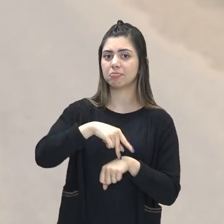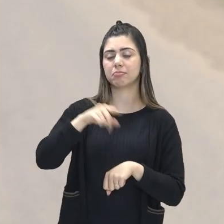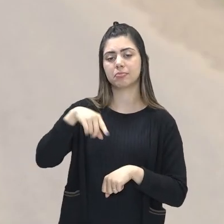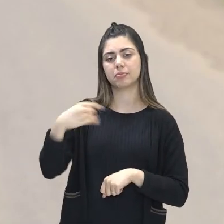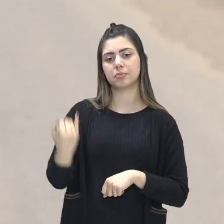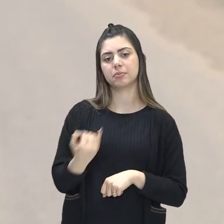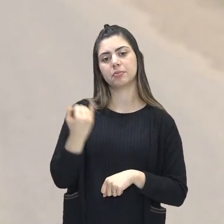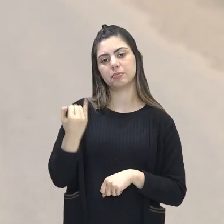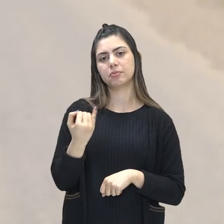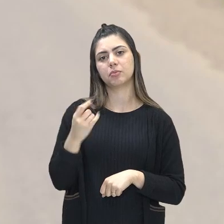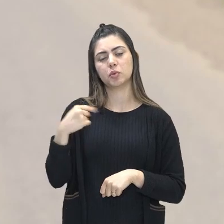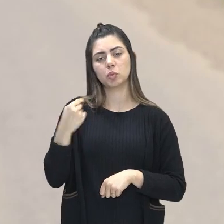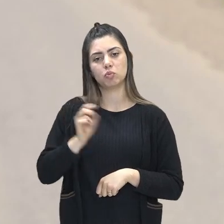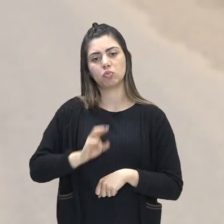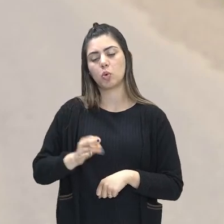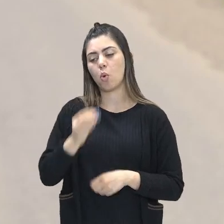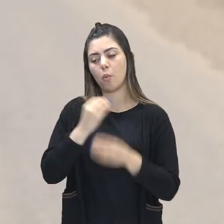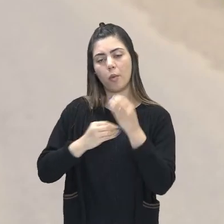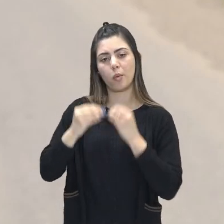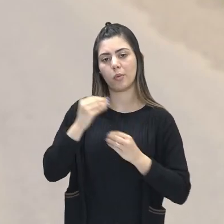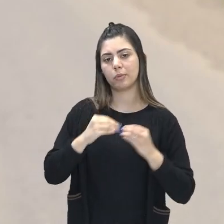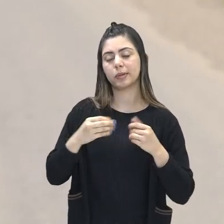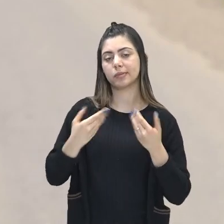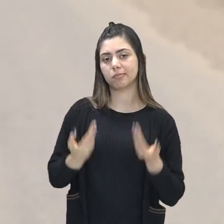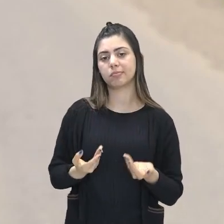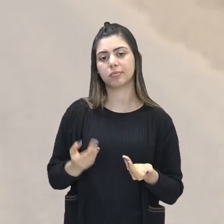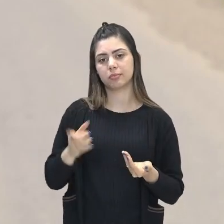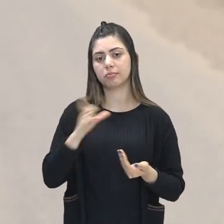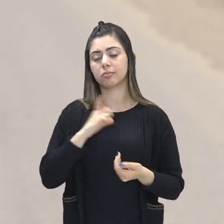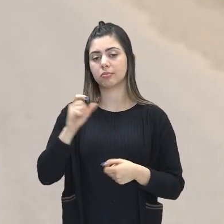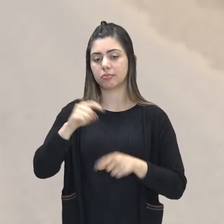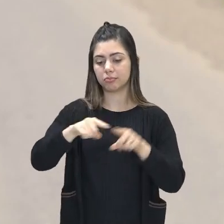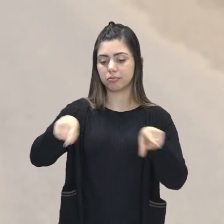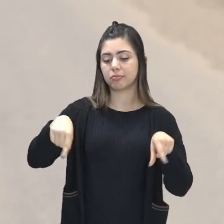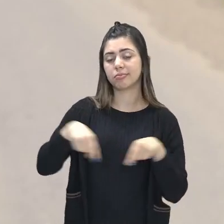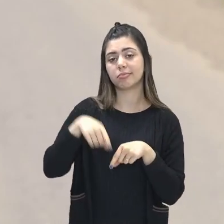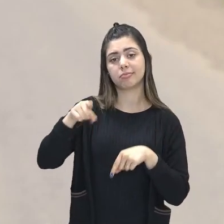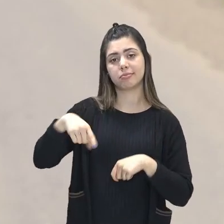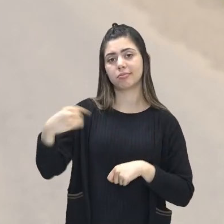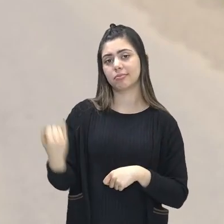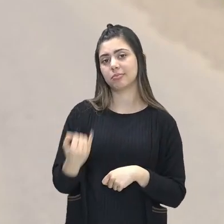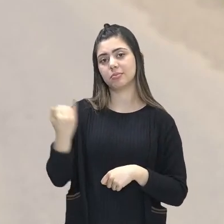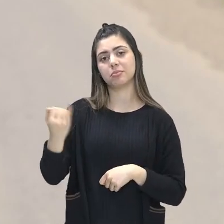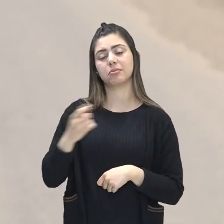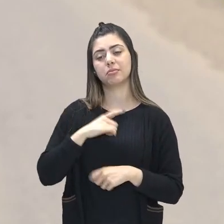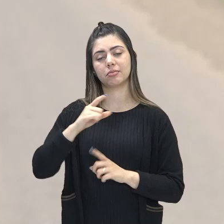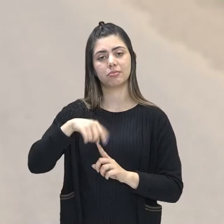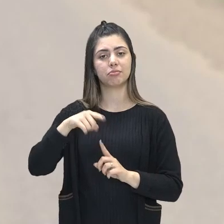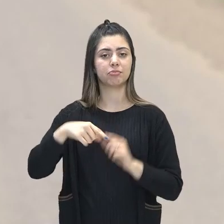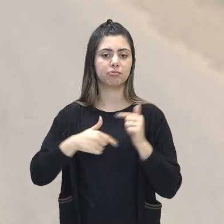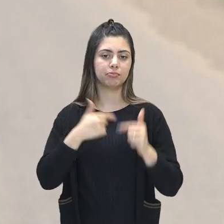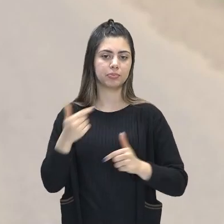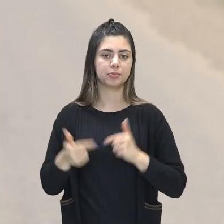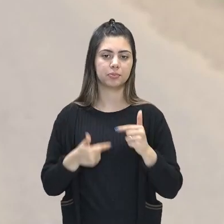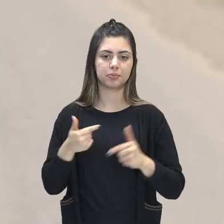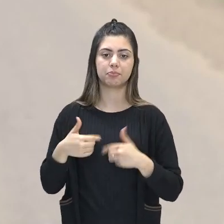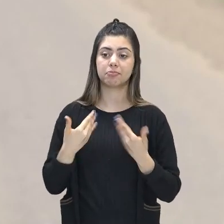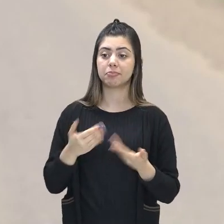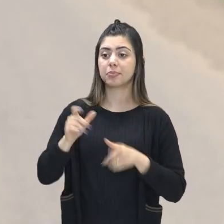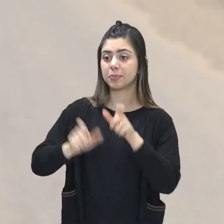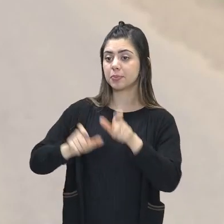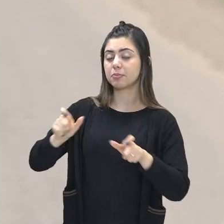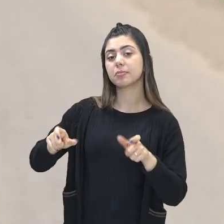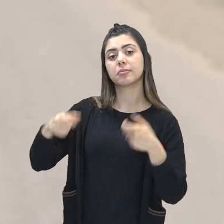né, que é bastante consumido. Então essas áreas aqui, elas vão ser necessárias para esse tipo de atividade, né? As pessoas precisam